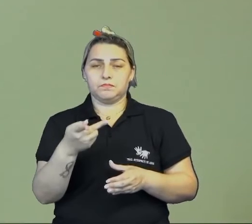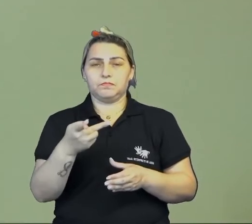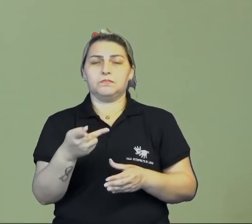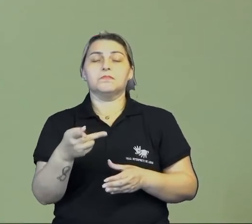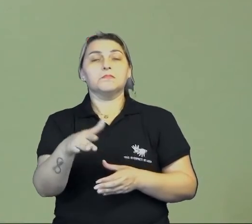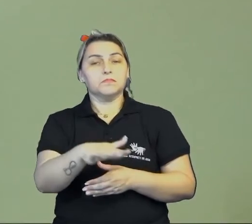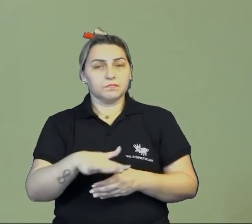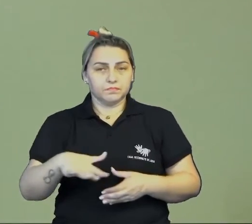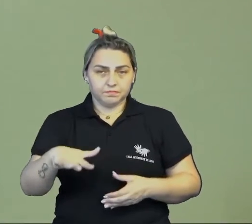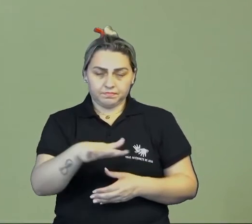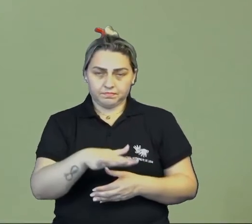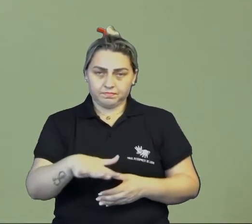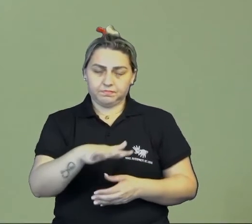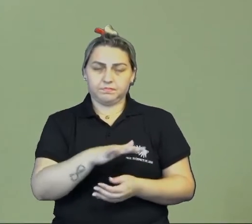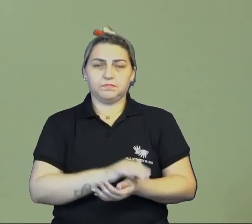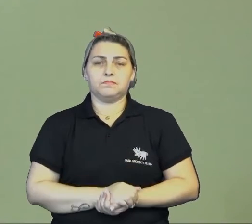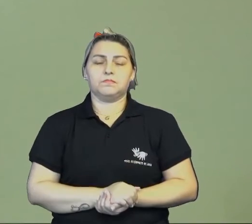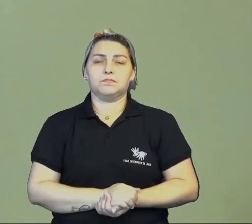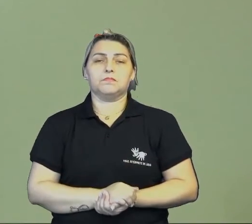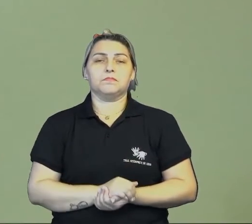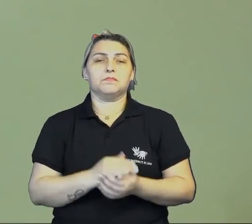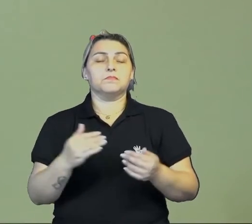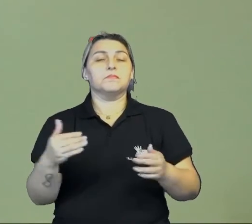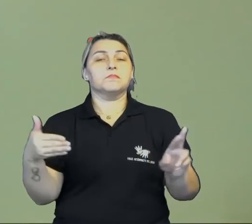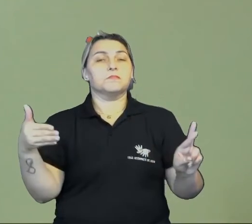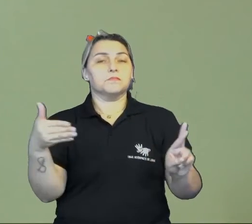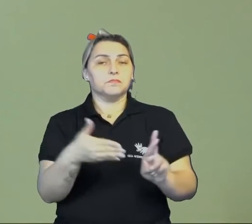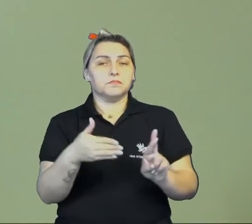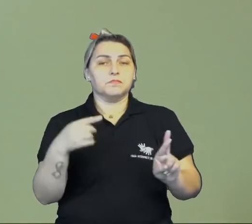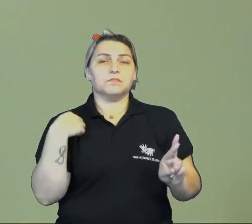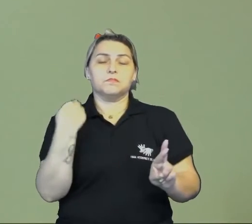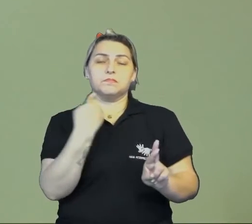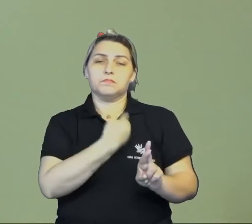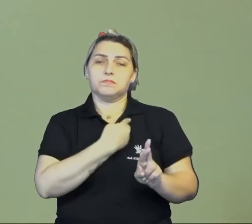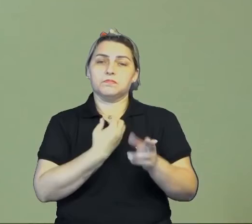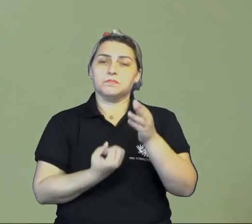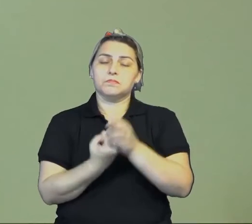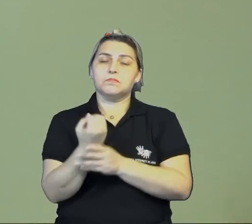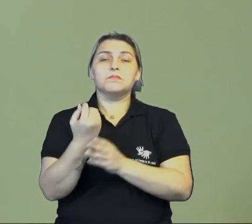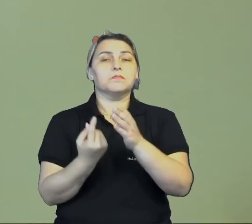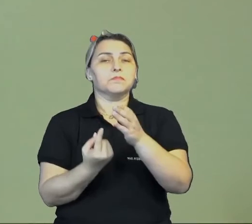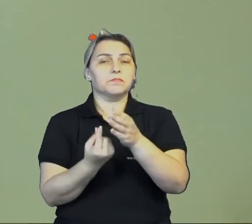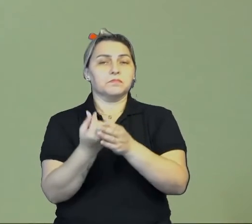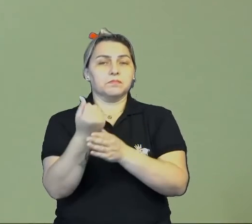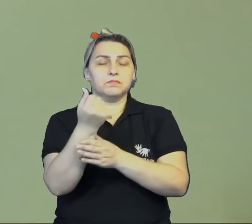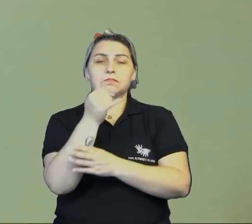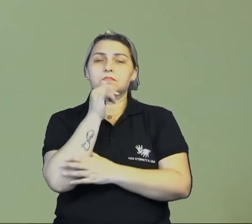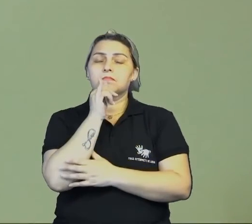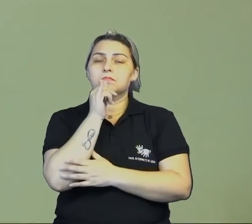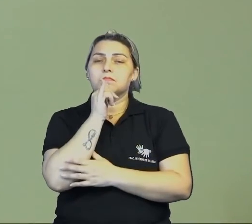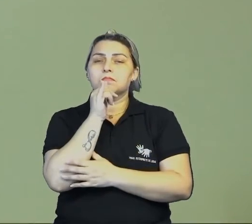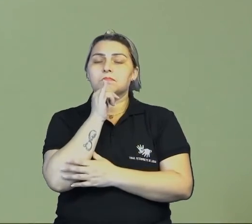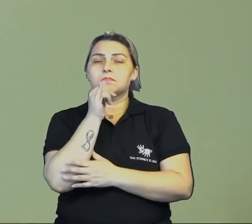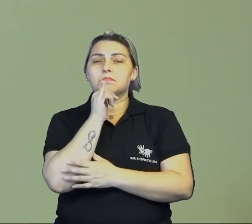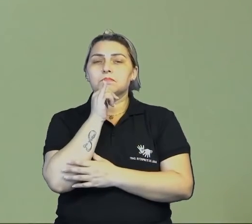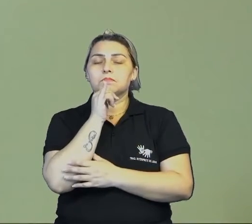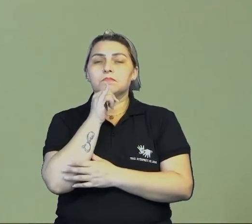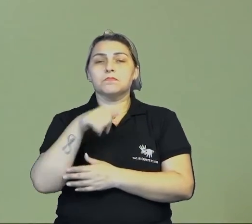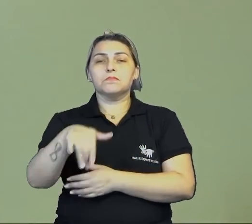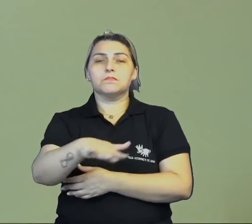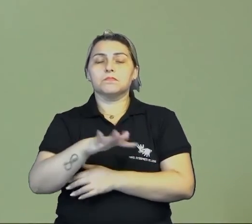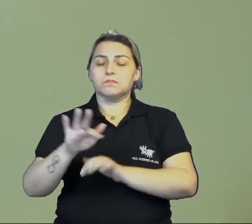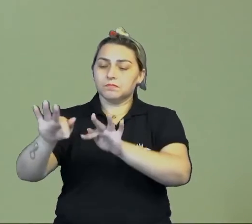estratificação social que é referente ao nosso atual modo de produção. Por exemplo, a época da